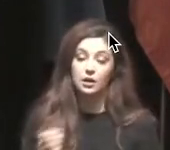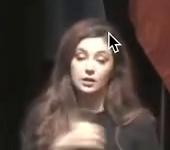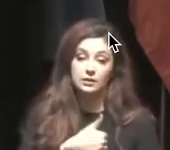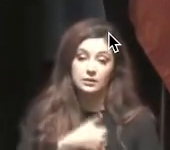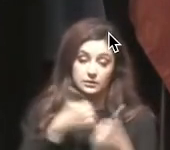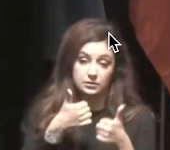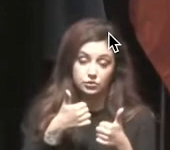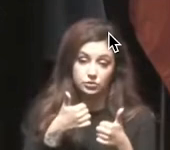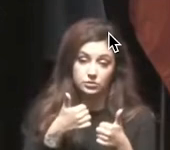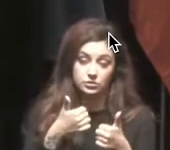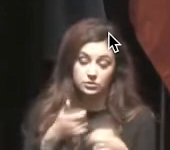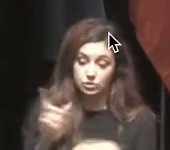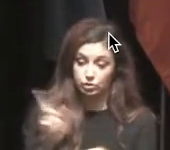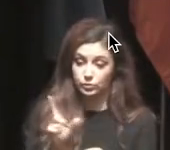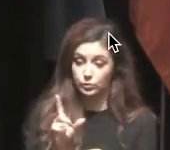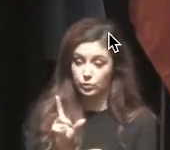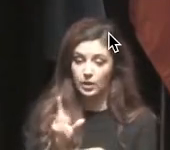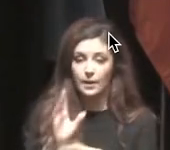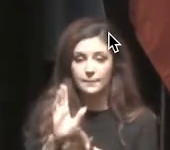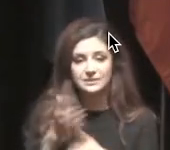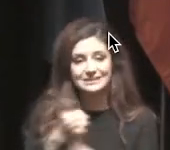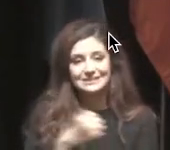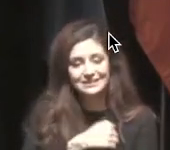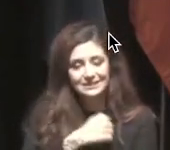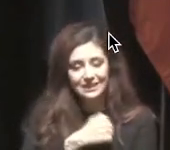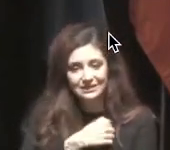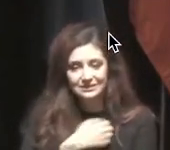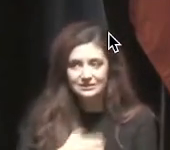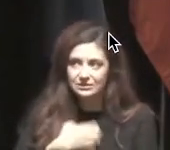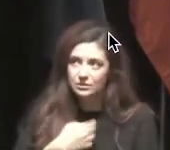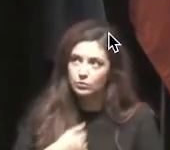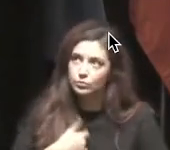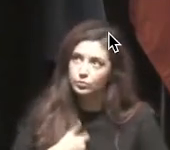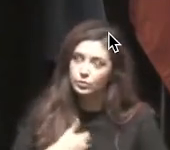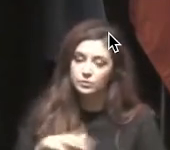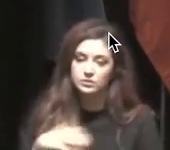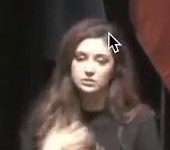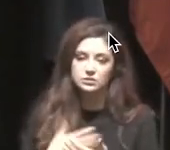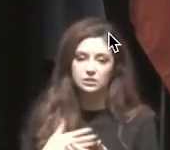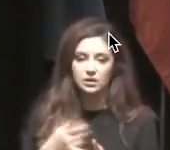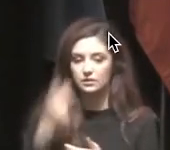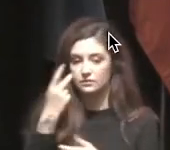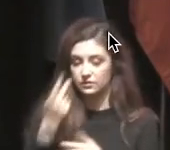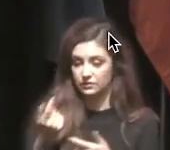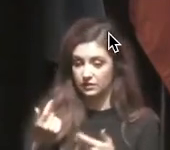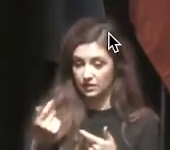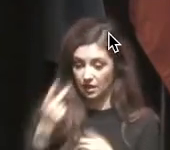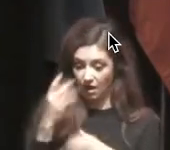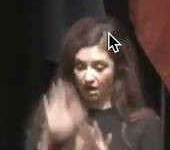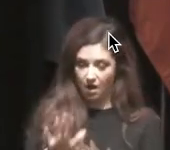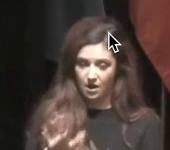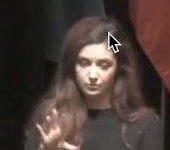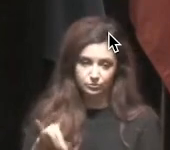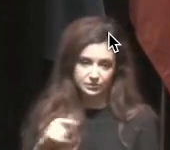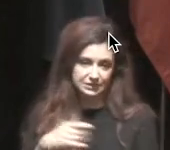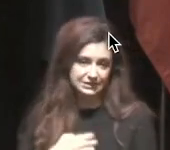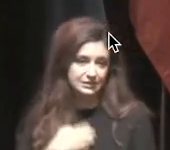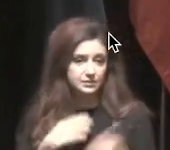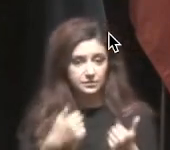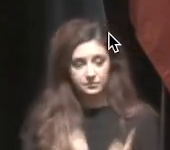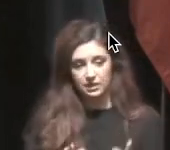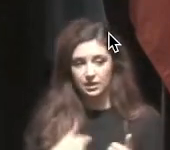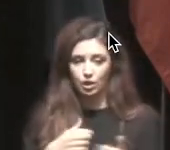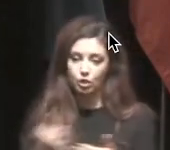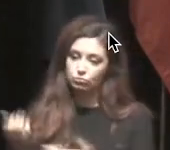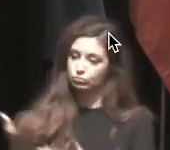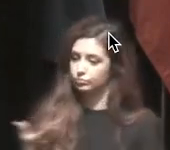casa onde que todos sintam como sua. Pois é, uma cidade, o sítio onde vivemos tem de ser a nossa casa, o local onde nos sentimos bem, onde